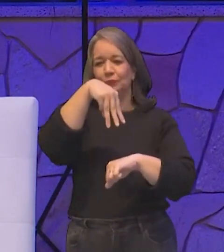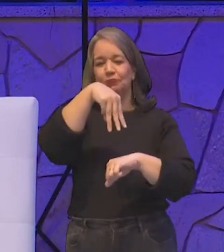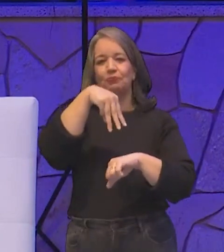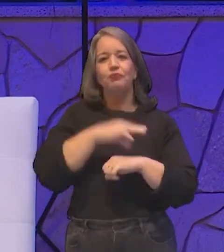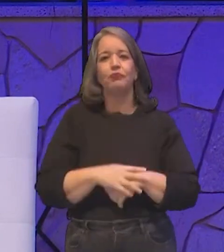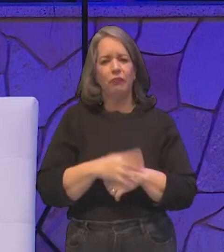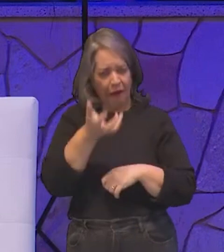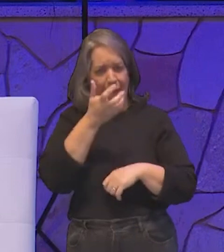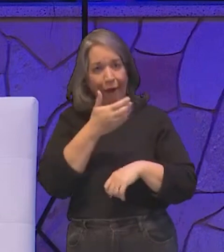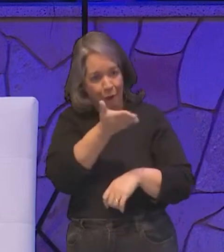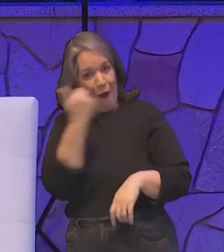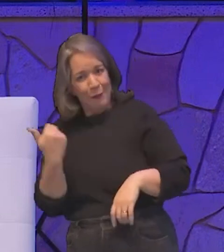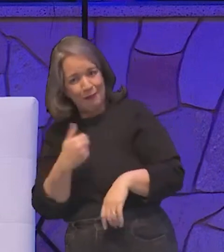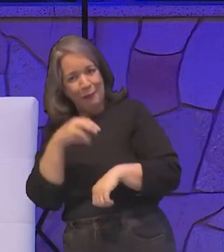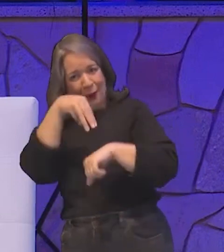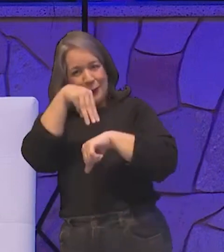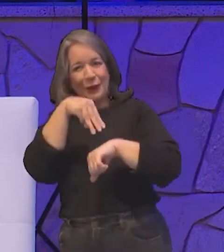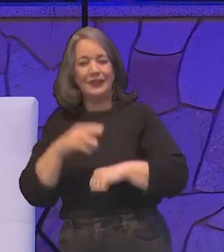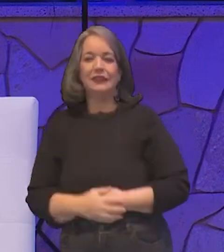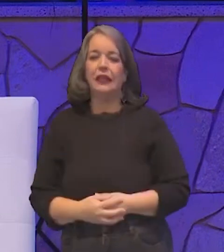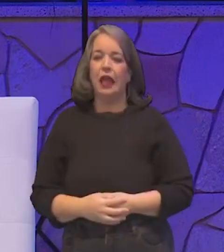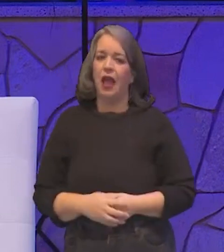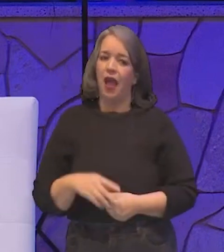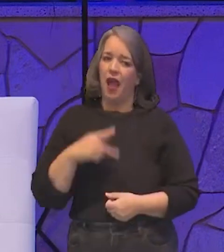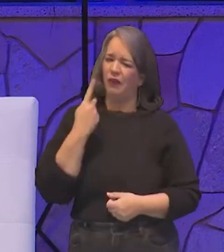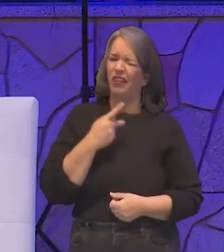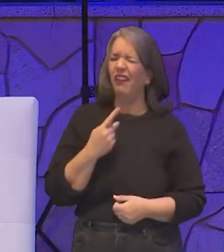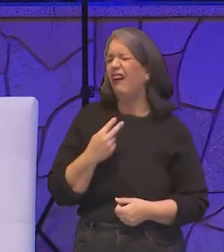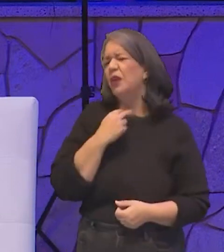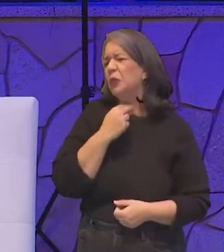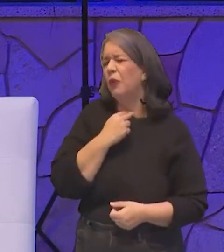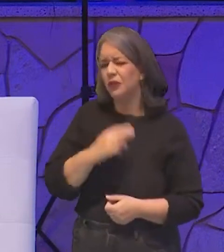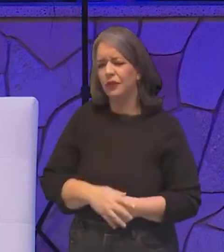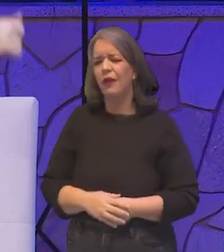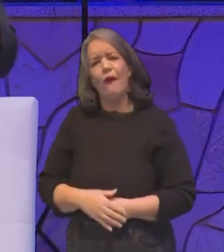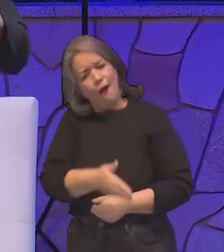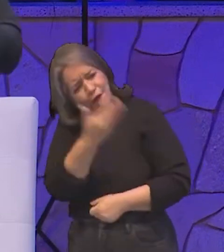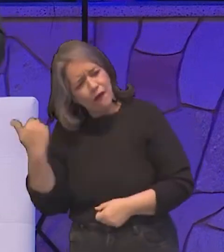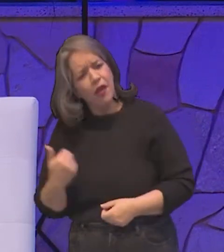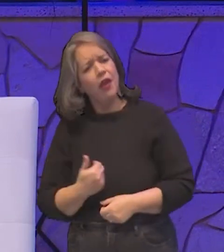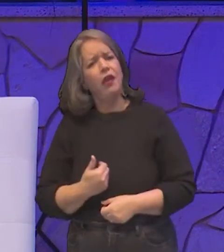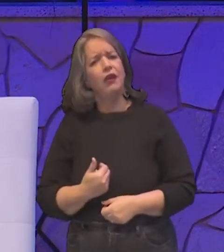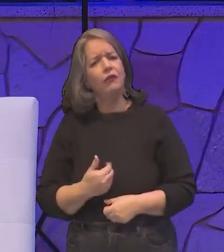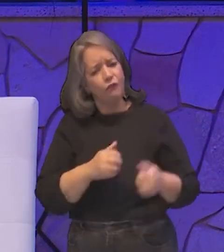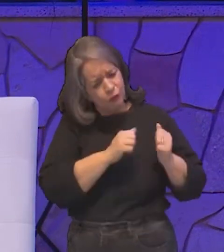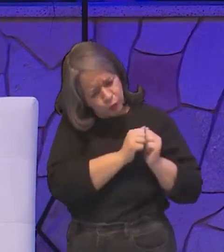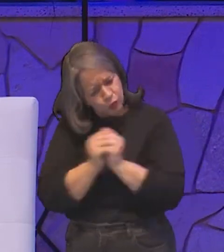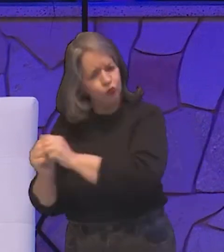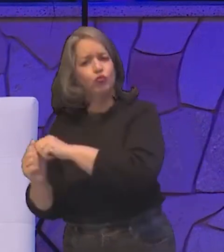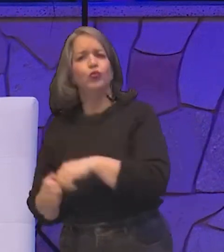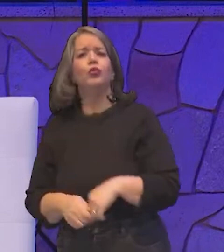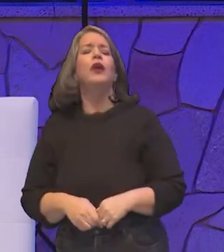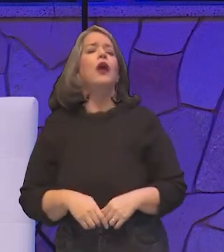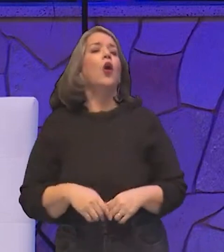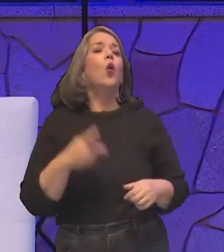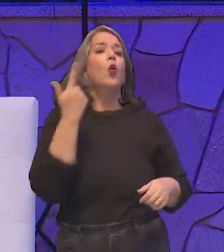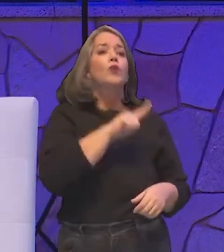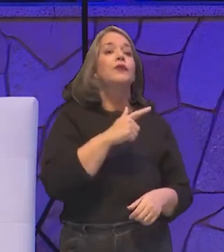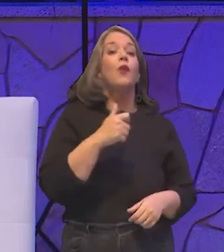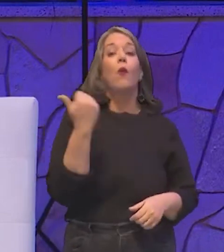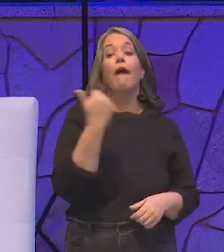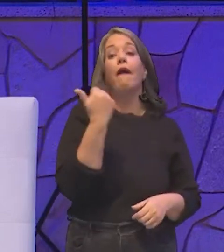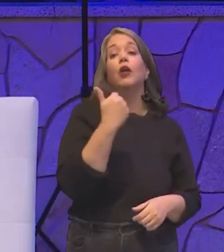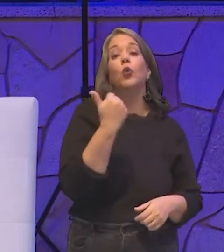E aí eu falei: não tenho como ir não. Dei uma desculpa esfarrapada, né? Aí ele: não tem jeito, não, a gente vai aqui, vai pegar as coisas, vamos achar alguém para te dar carona, não tem